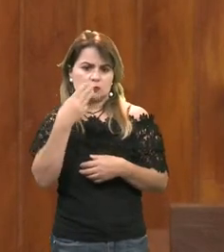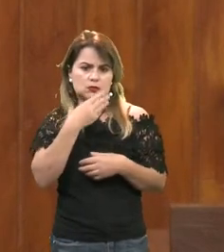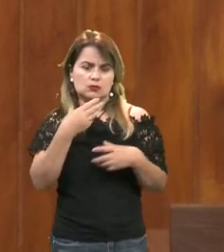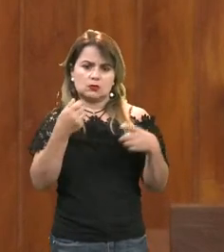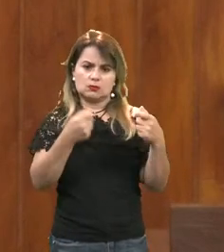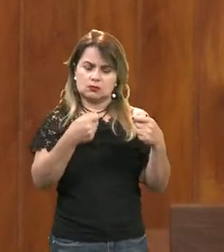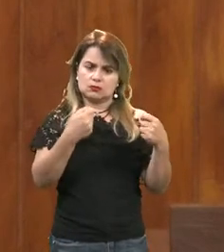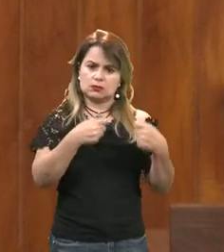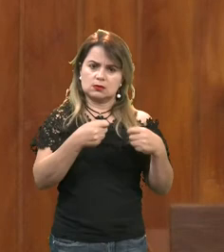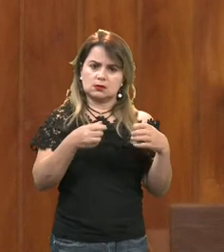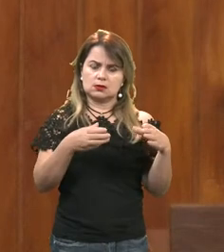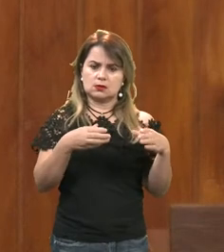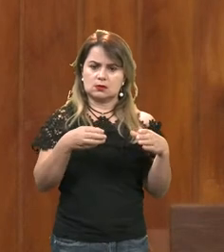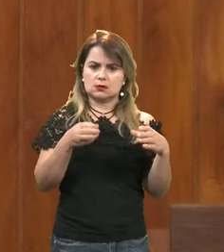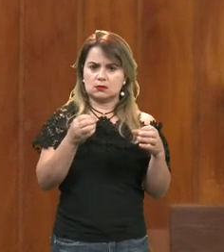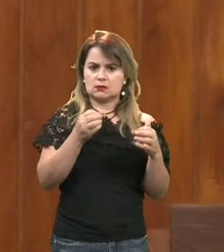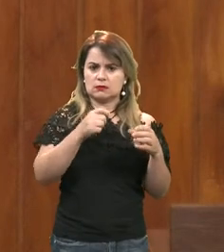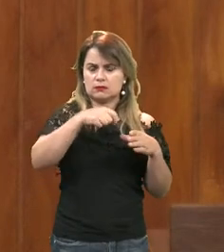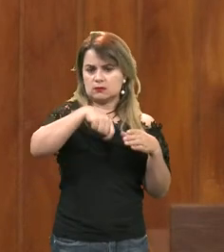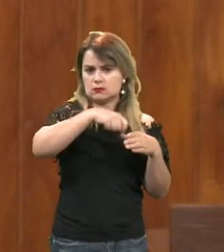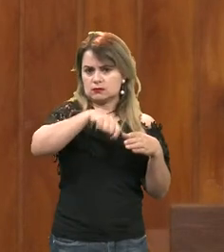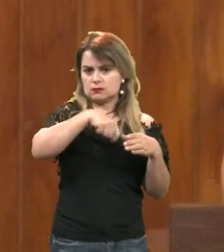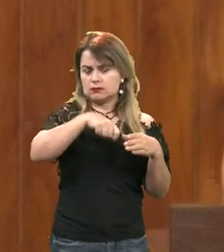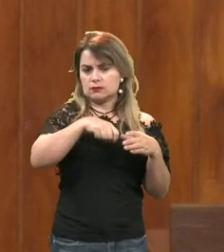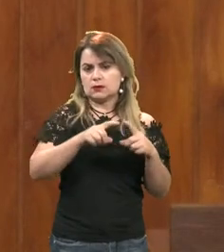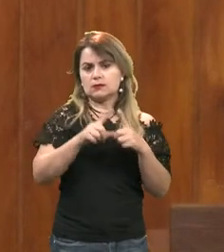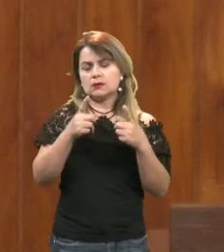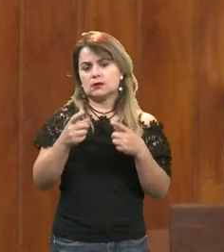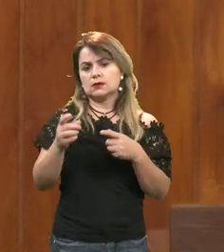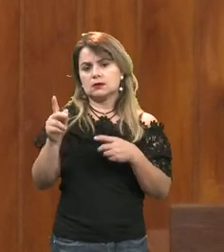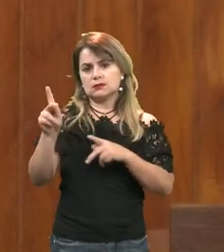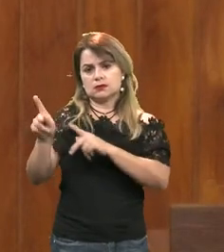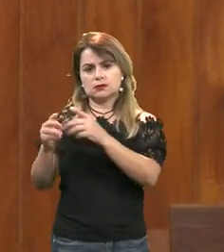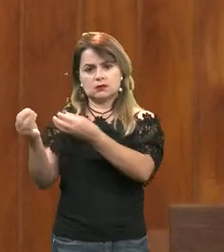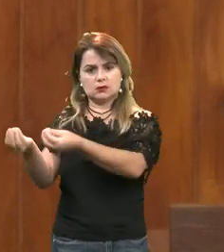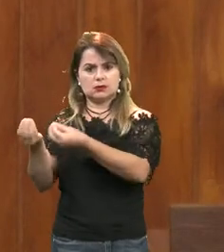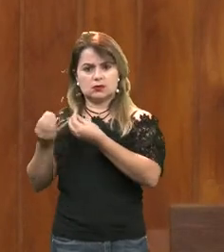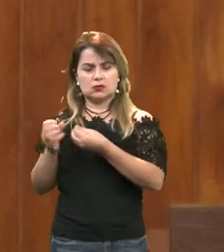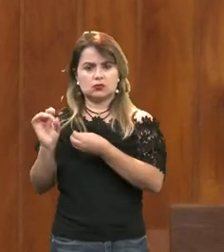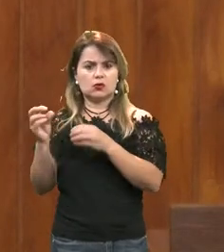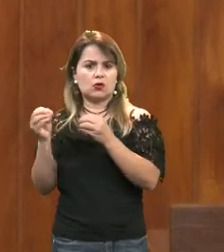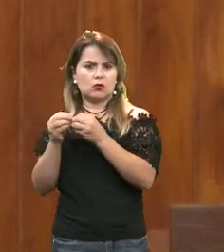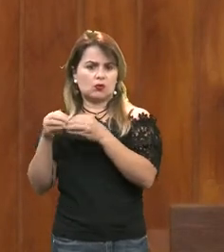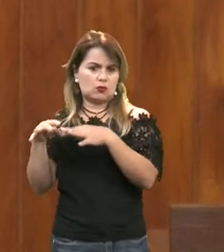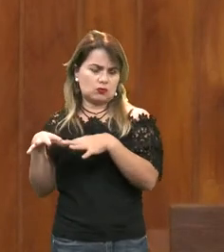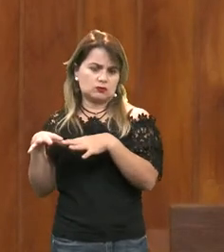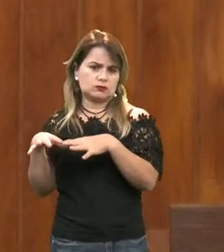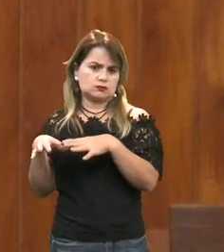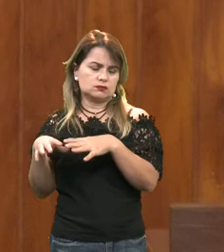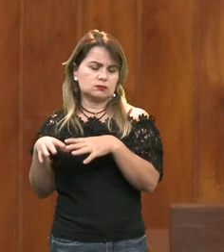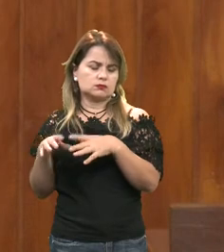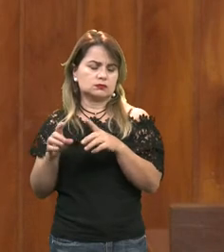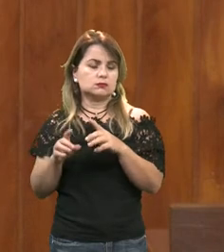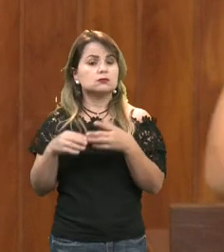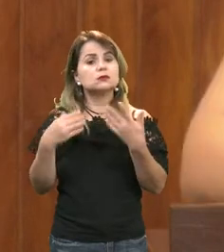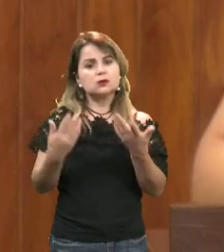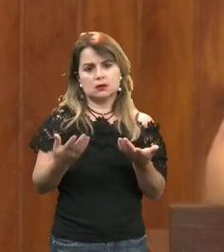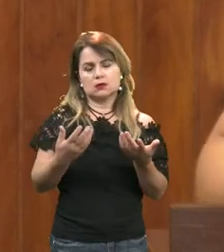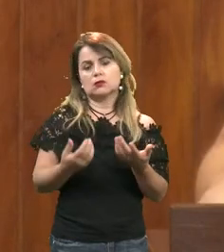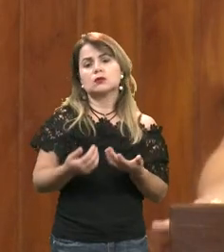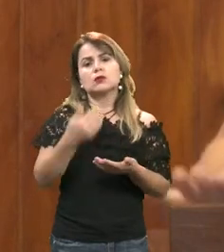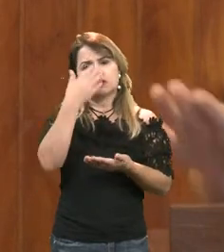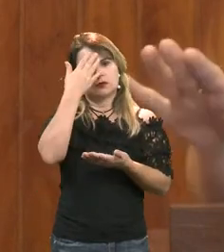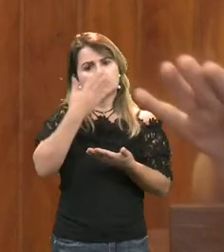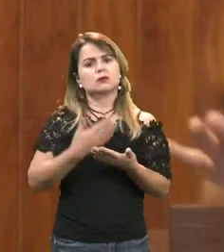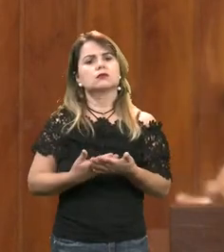eu creio que, de passo em passo, a gente chega onde a gente precisa. Então, não